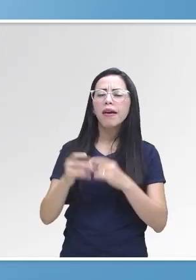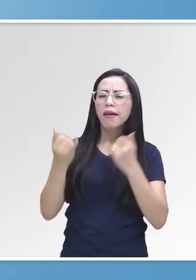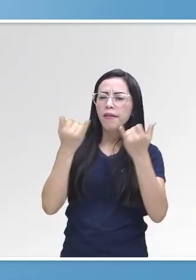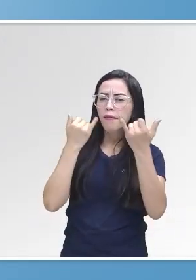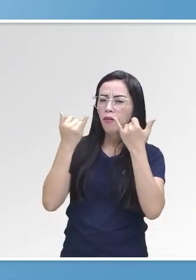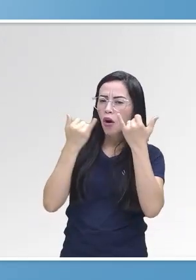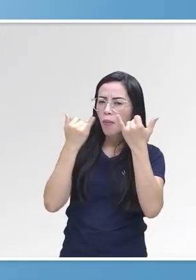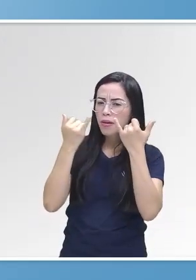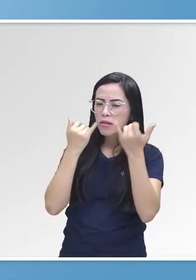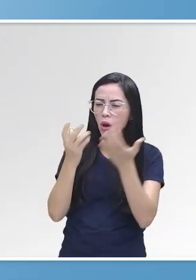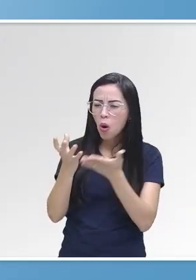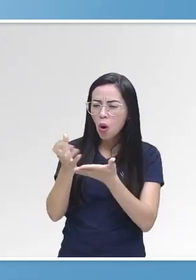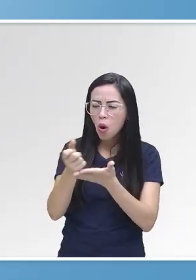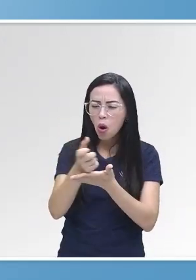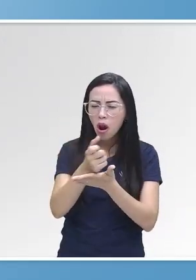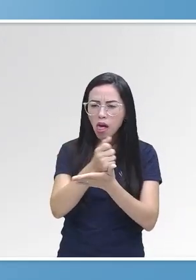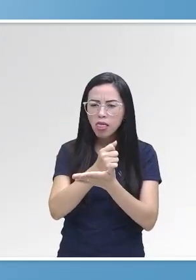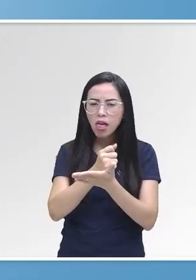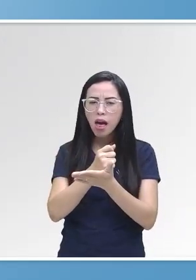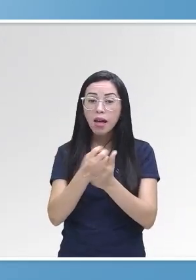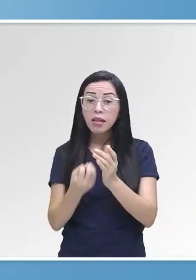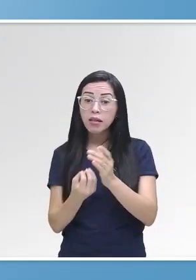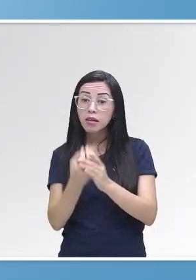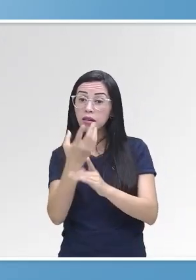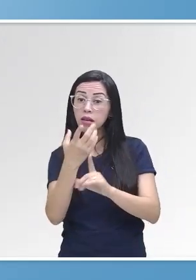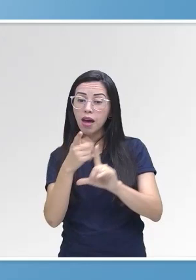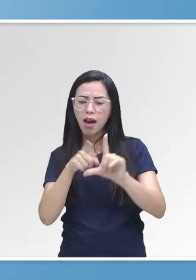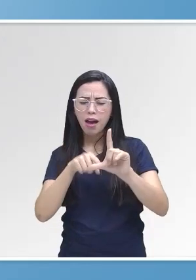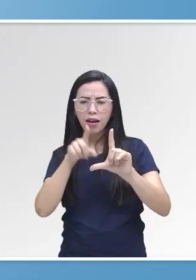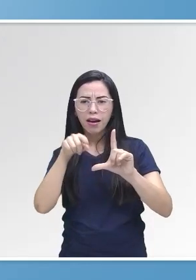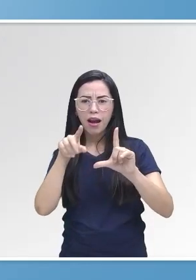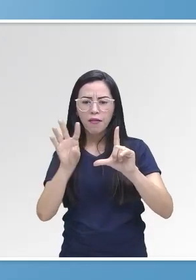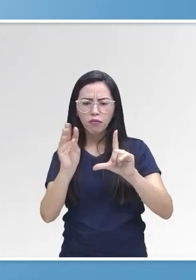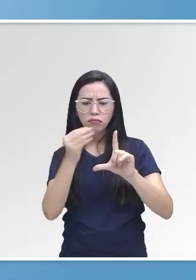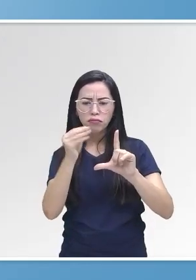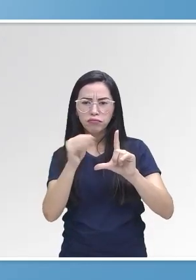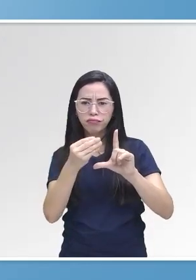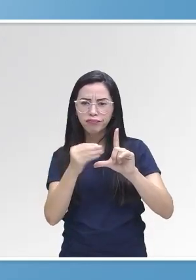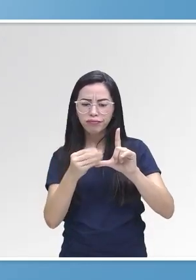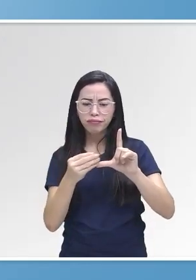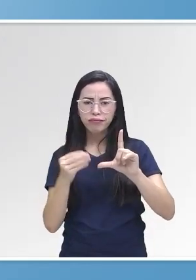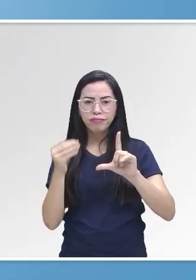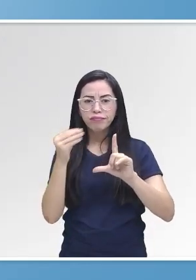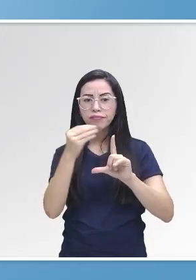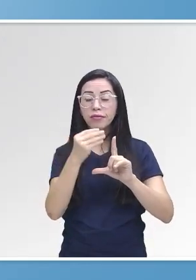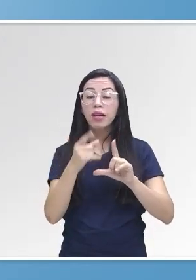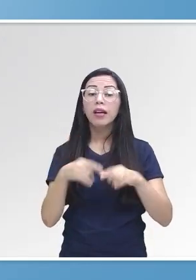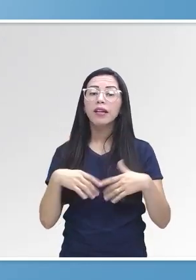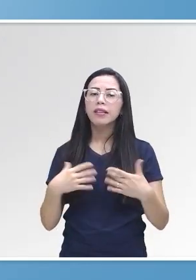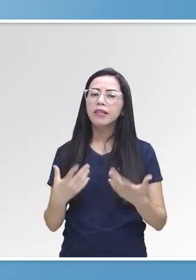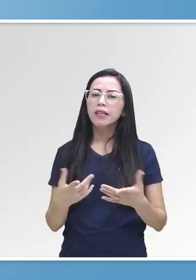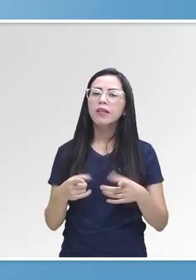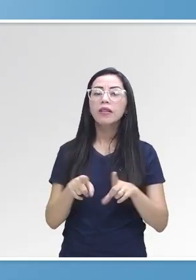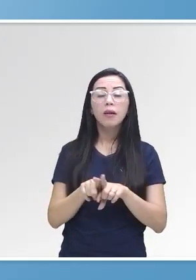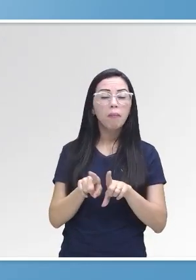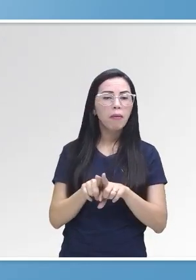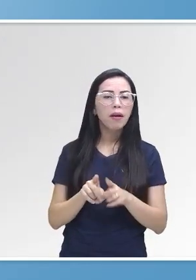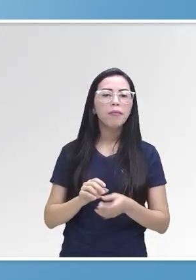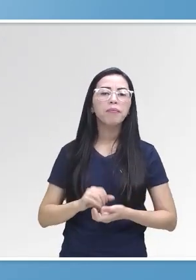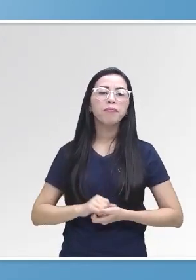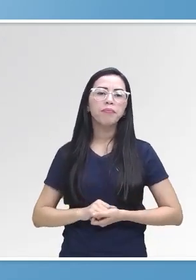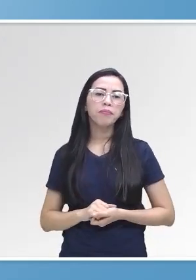aonde na escola na escola dá para gente fazer várias e várias gráficos brincadeiras preferidas